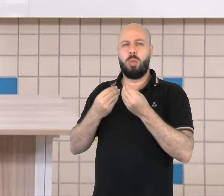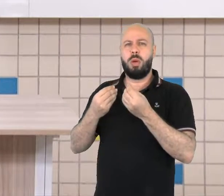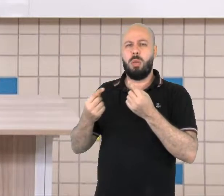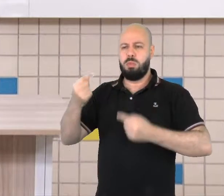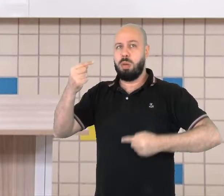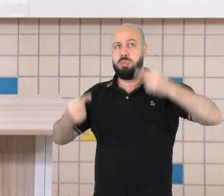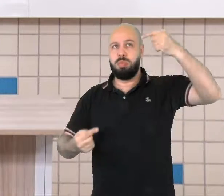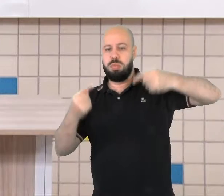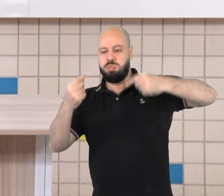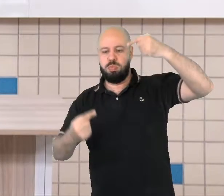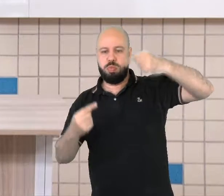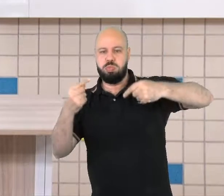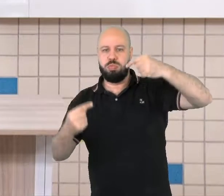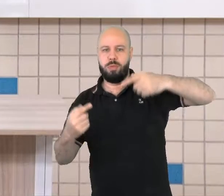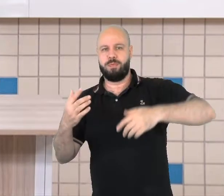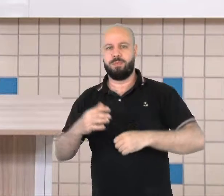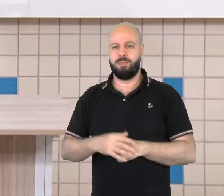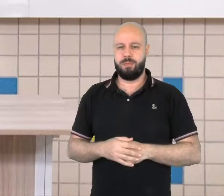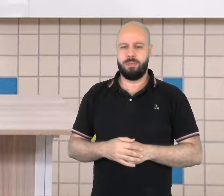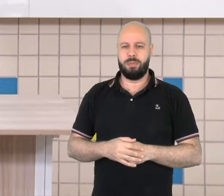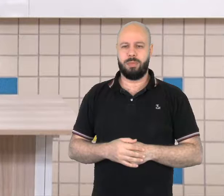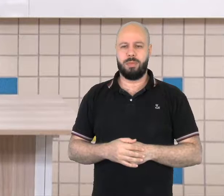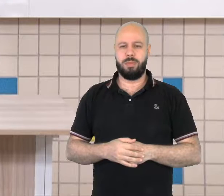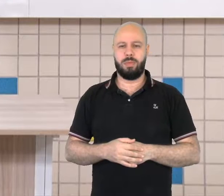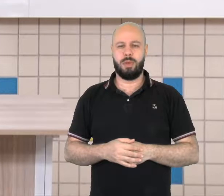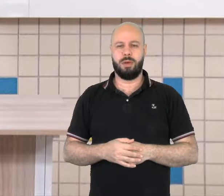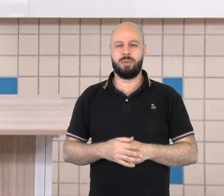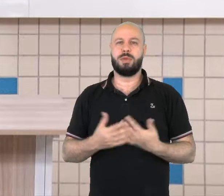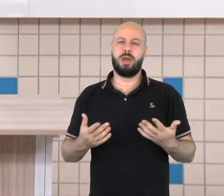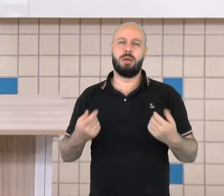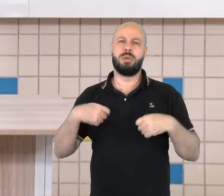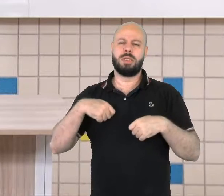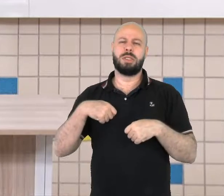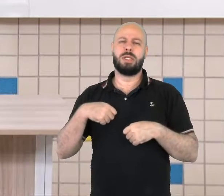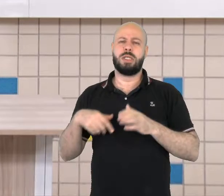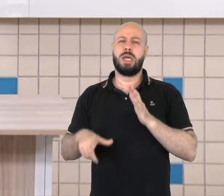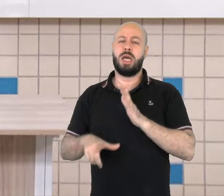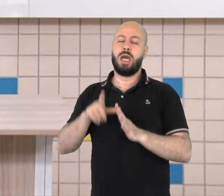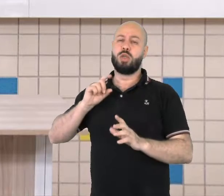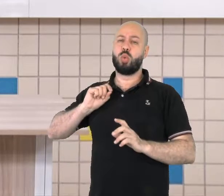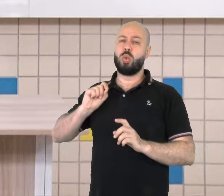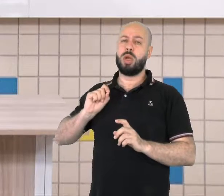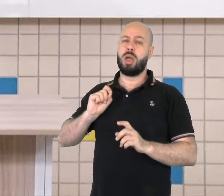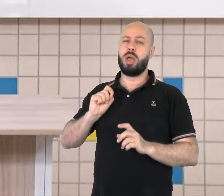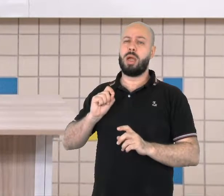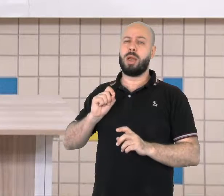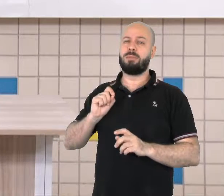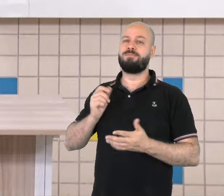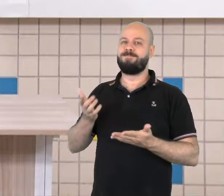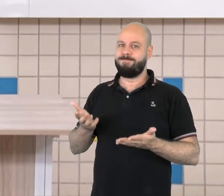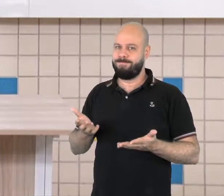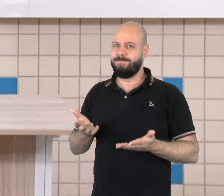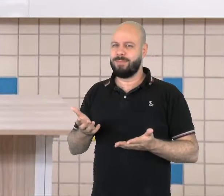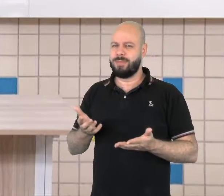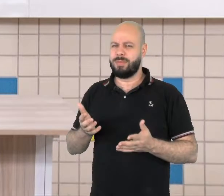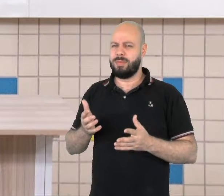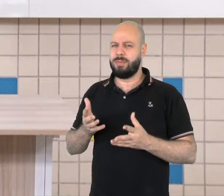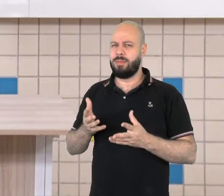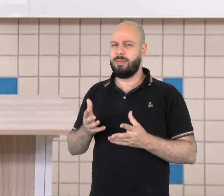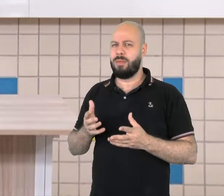com essa população ali. Então você meio que